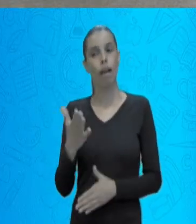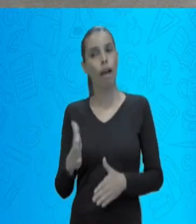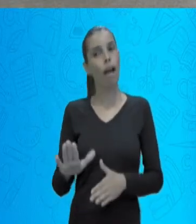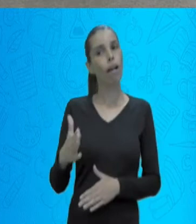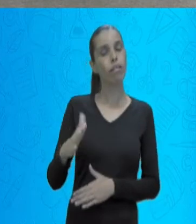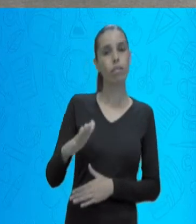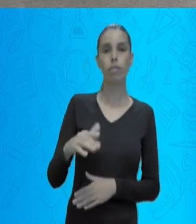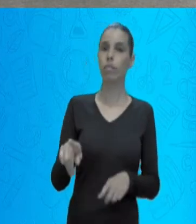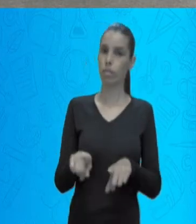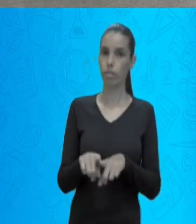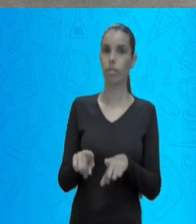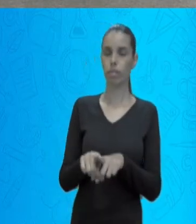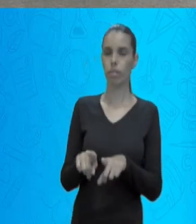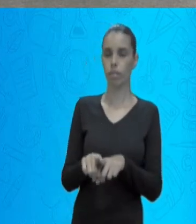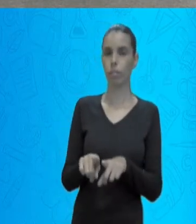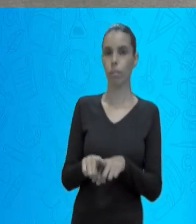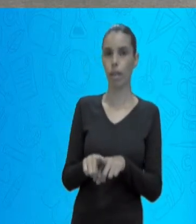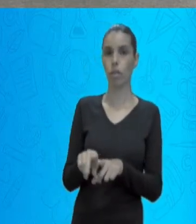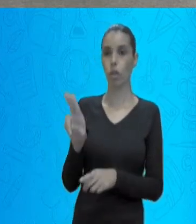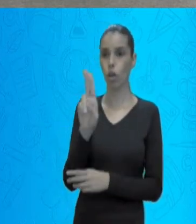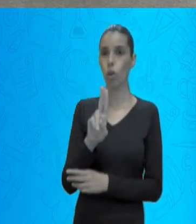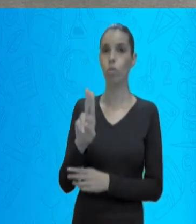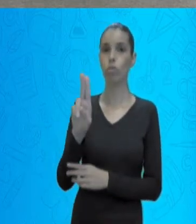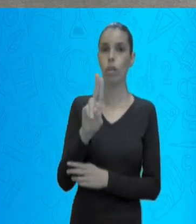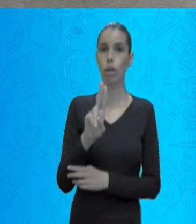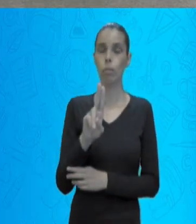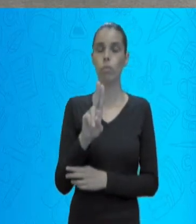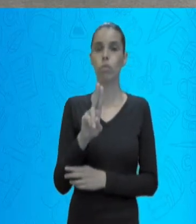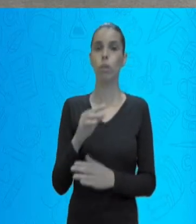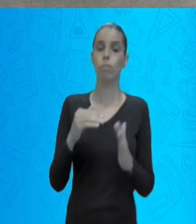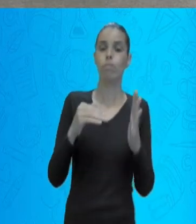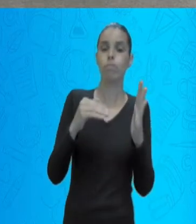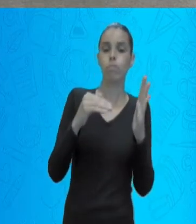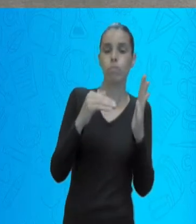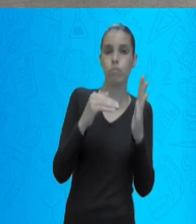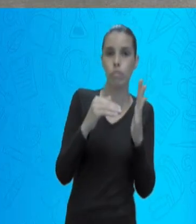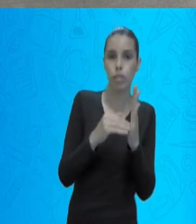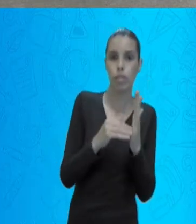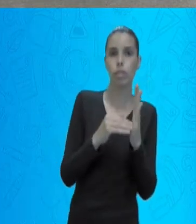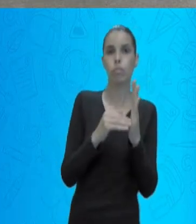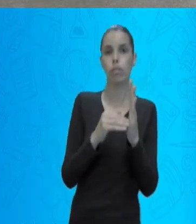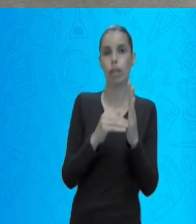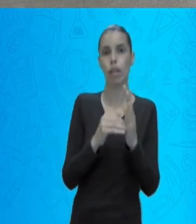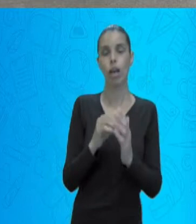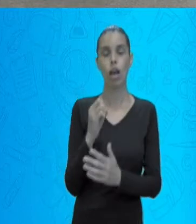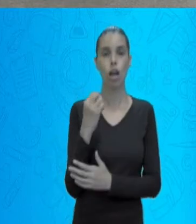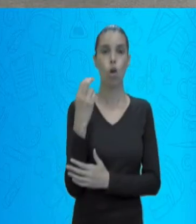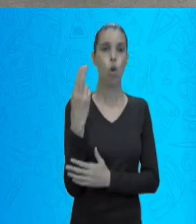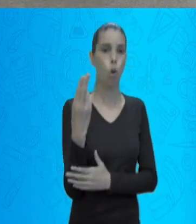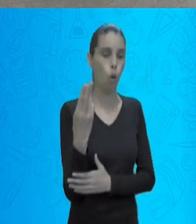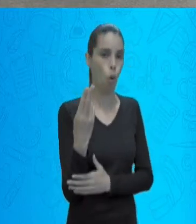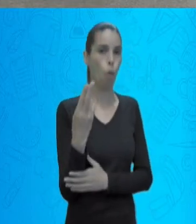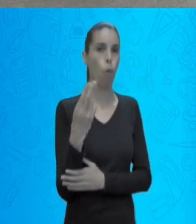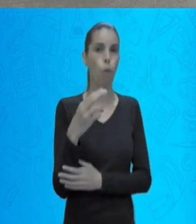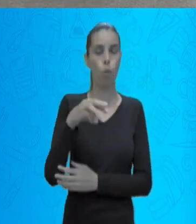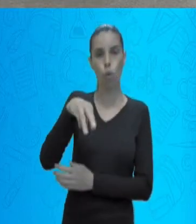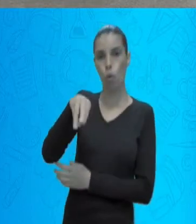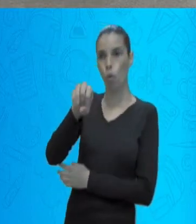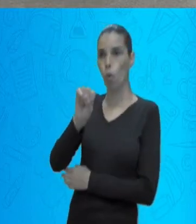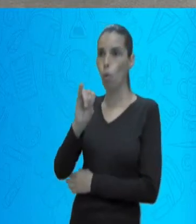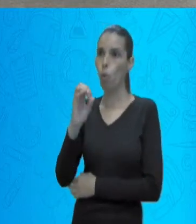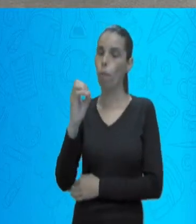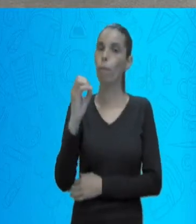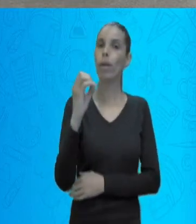quando a gente aprendeu um pouquinho sobre textos, a gente viu que tem os parágrafos, que são as partes, e que acabou